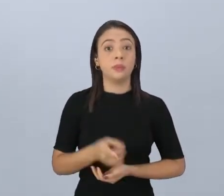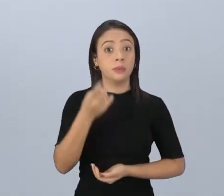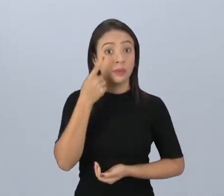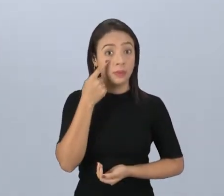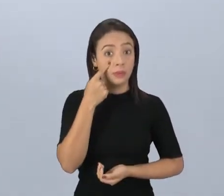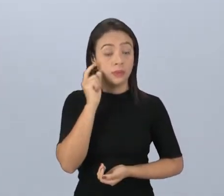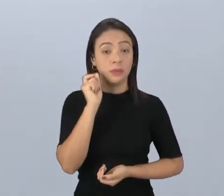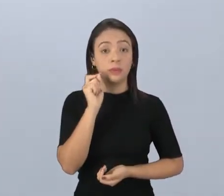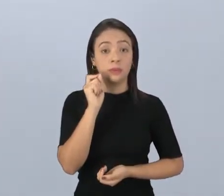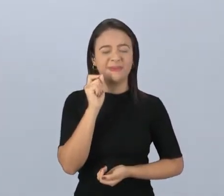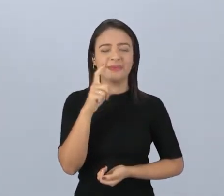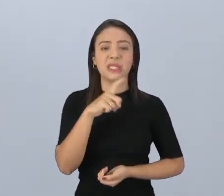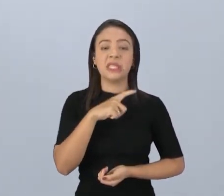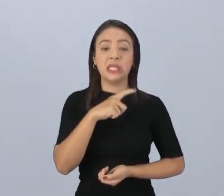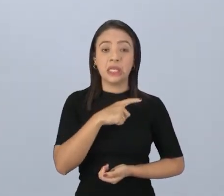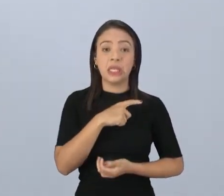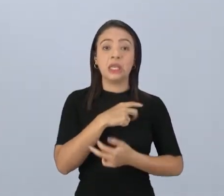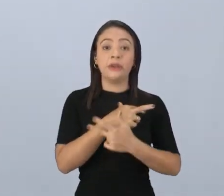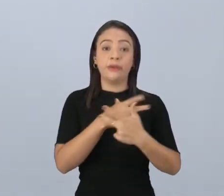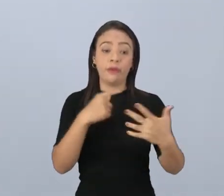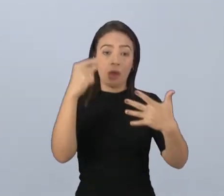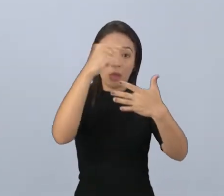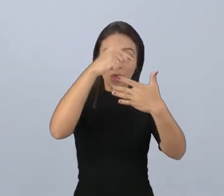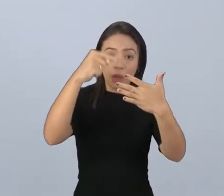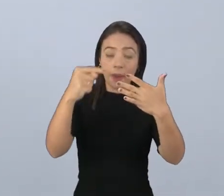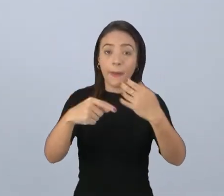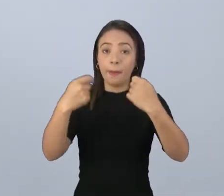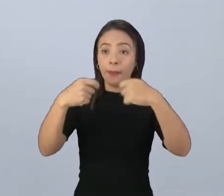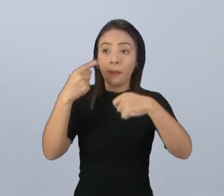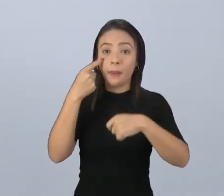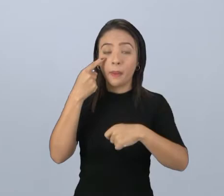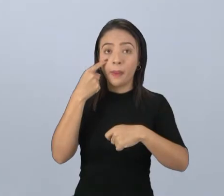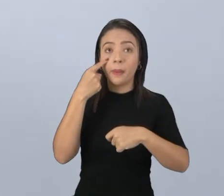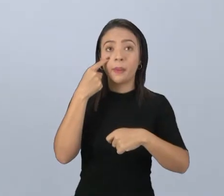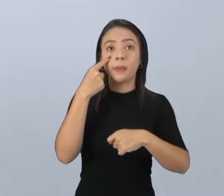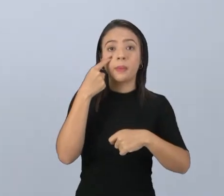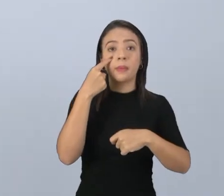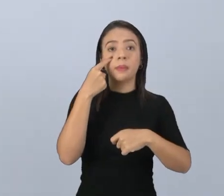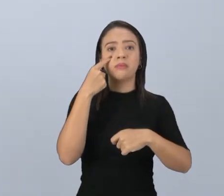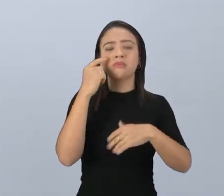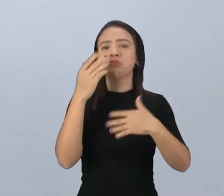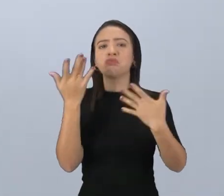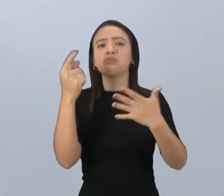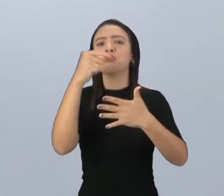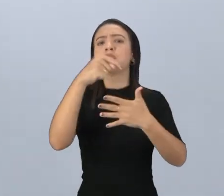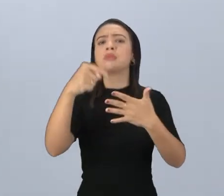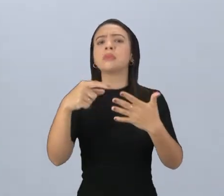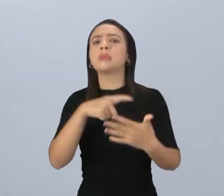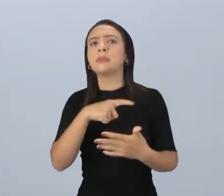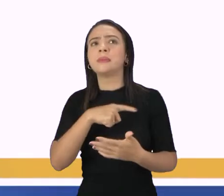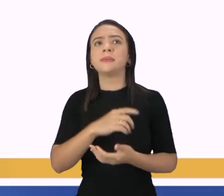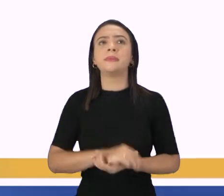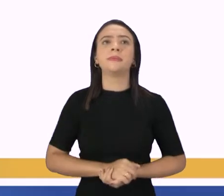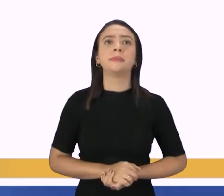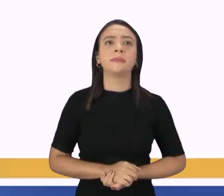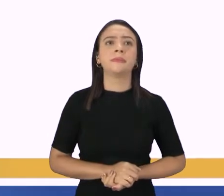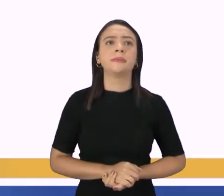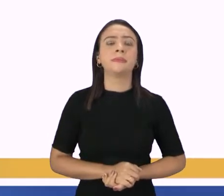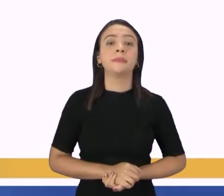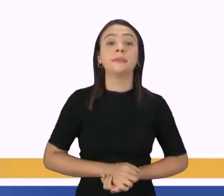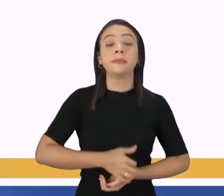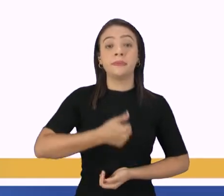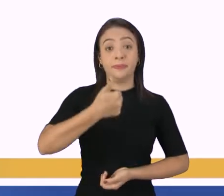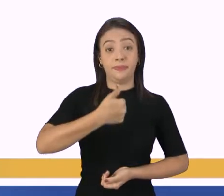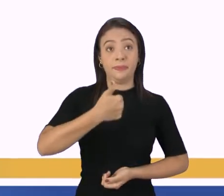observar que temos alguns passos para seguirmos. Observe quais são esses passos agora.